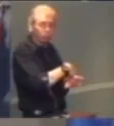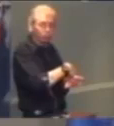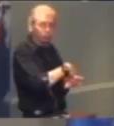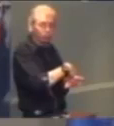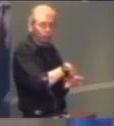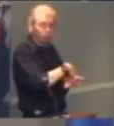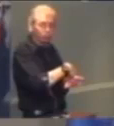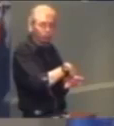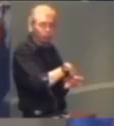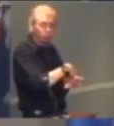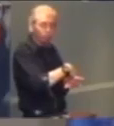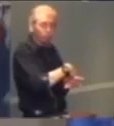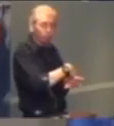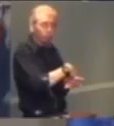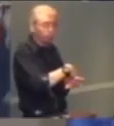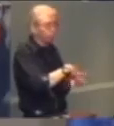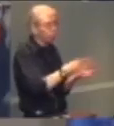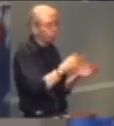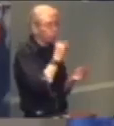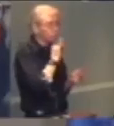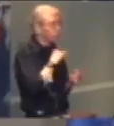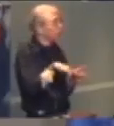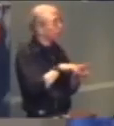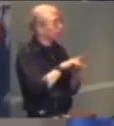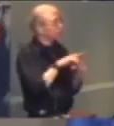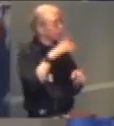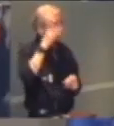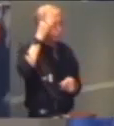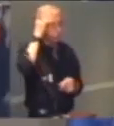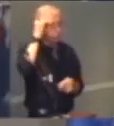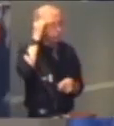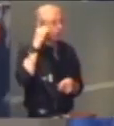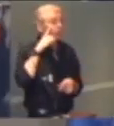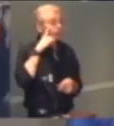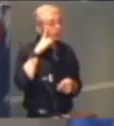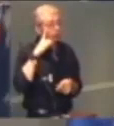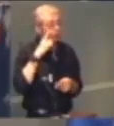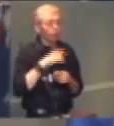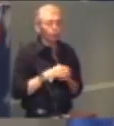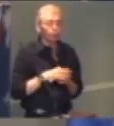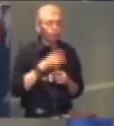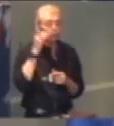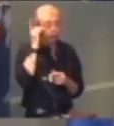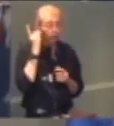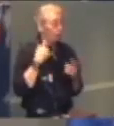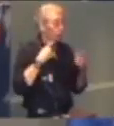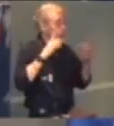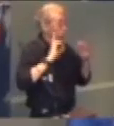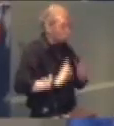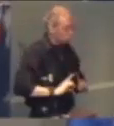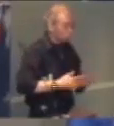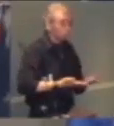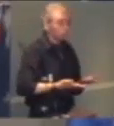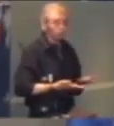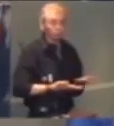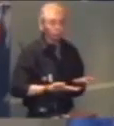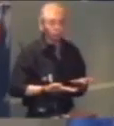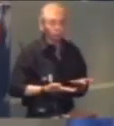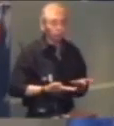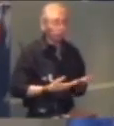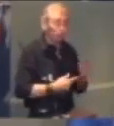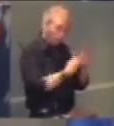pessoas como da como autista como deficiente Essa é a